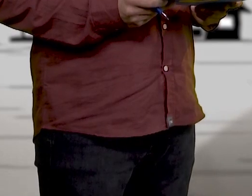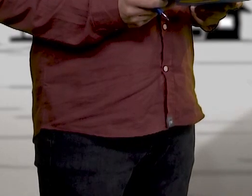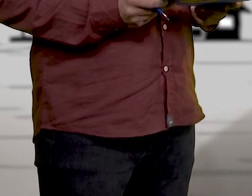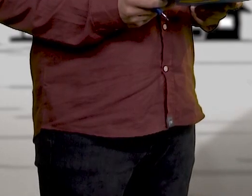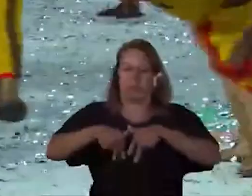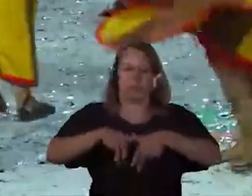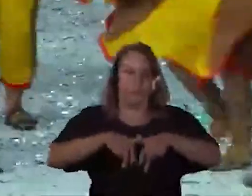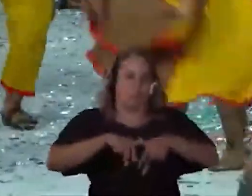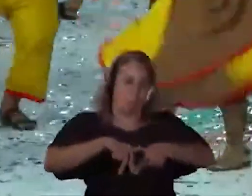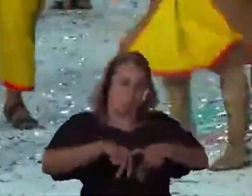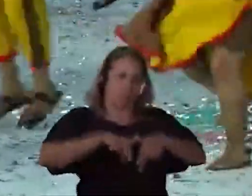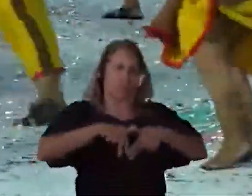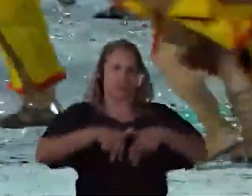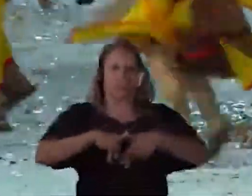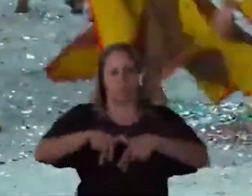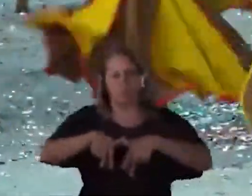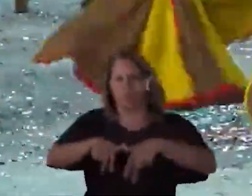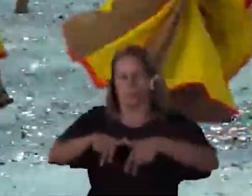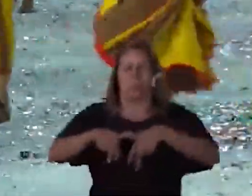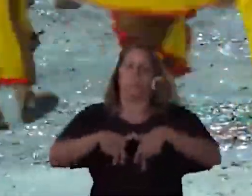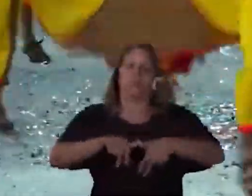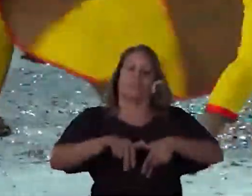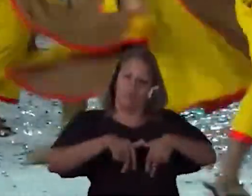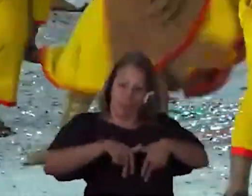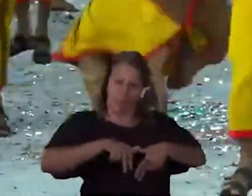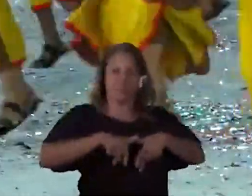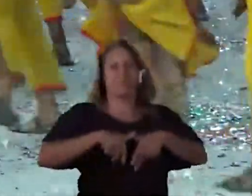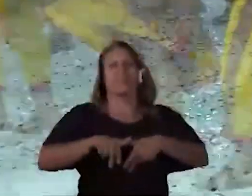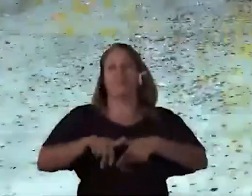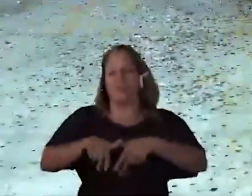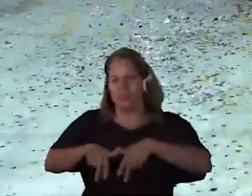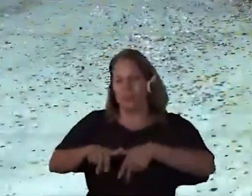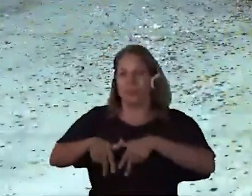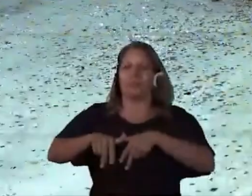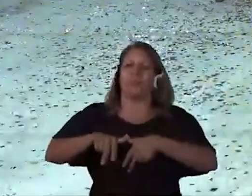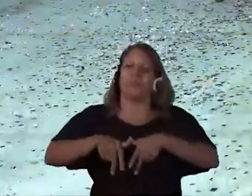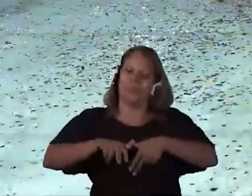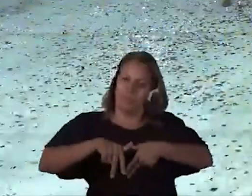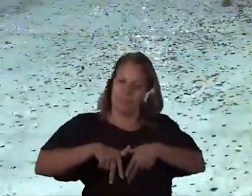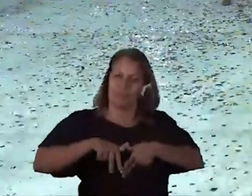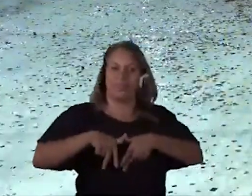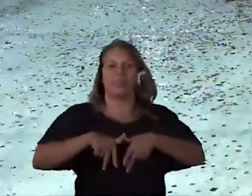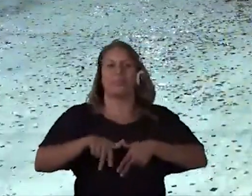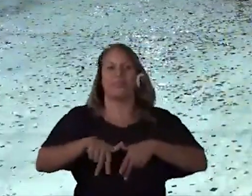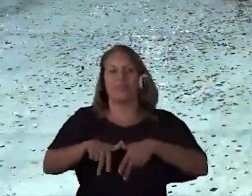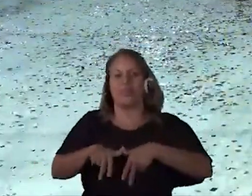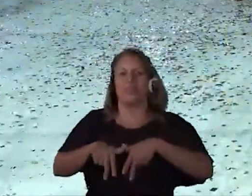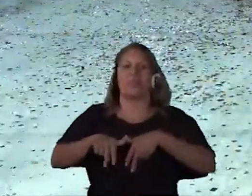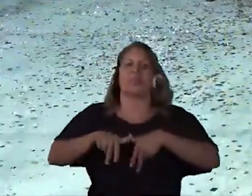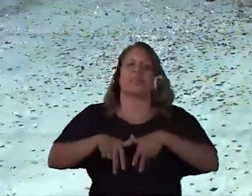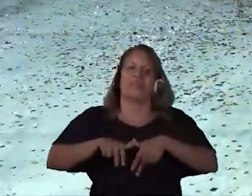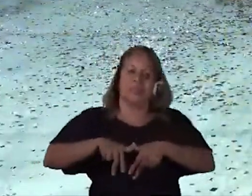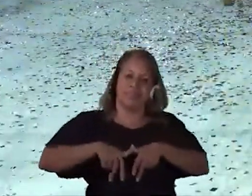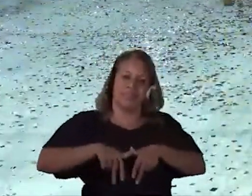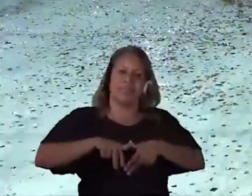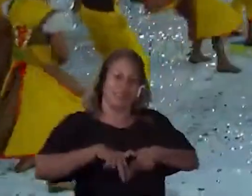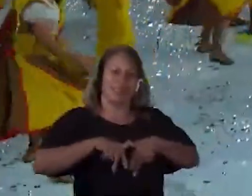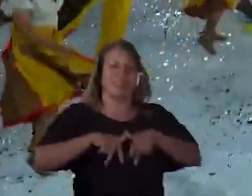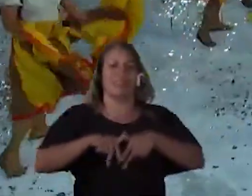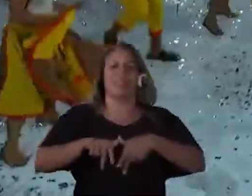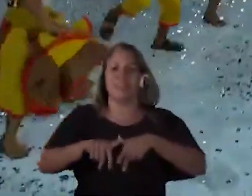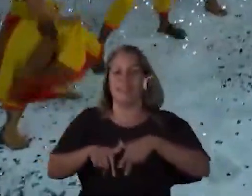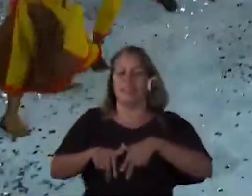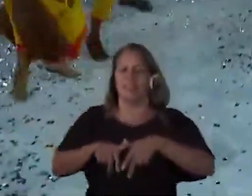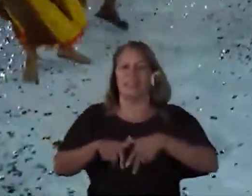estão querendo demonstrar. Teatralidade, entrosamento, o entrosamento também, além